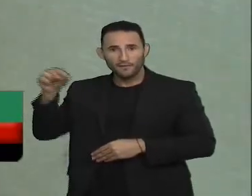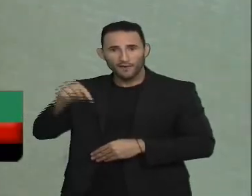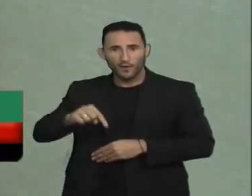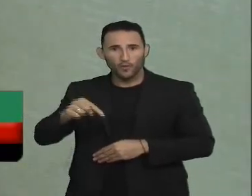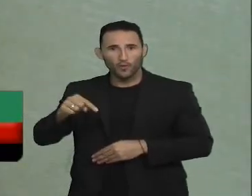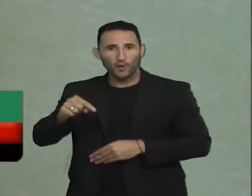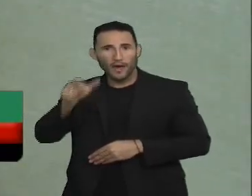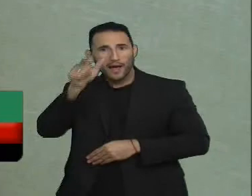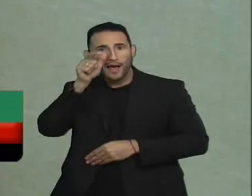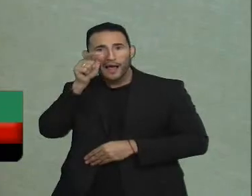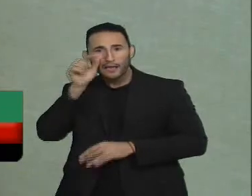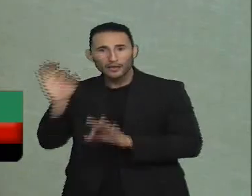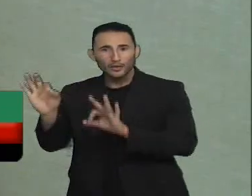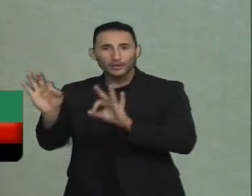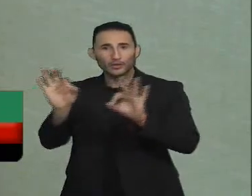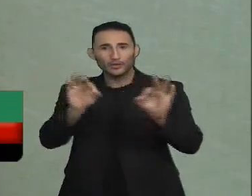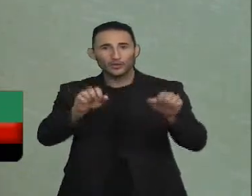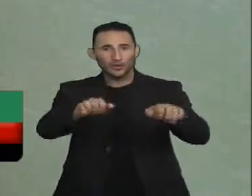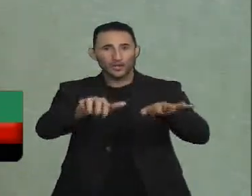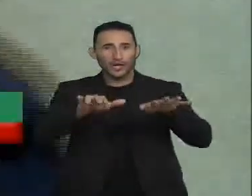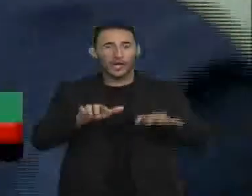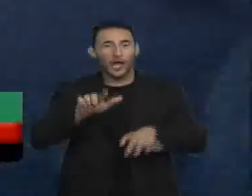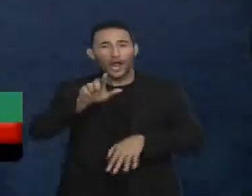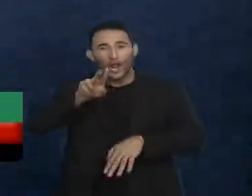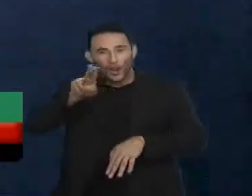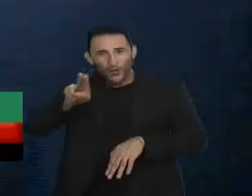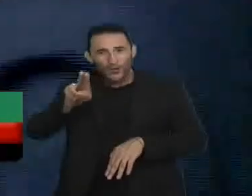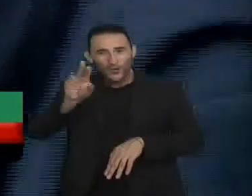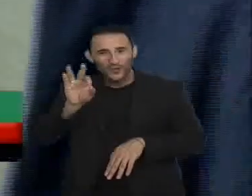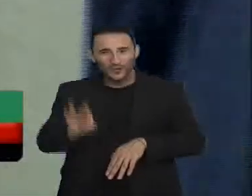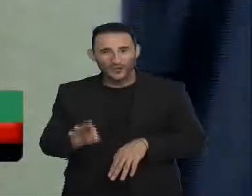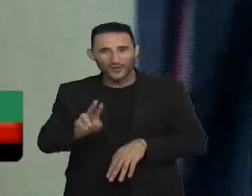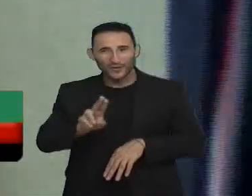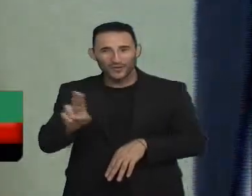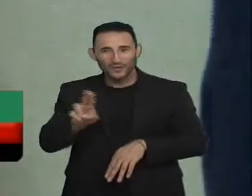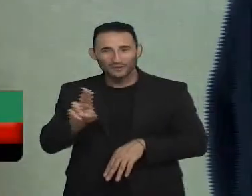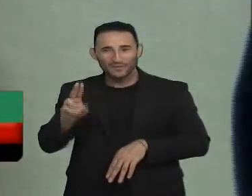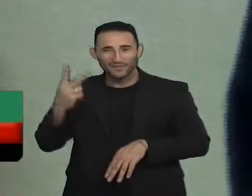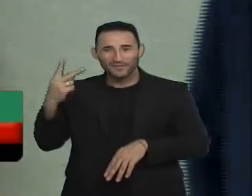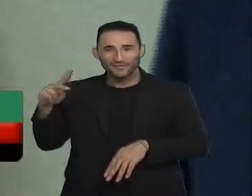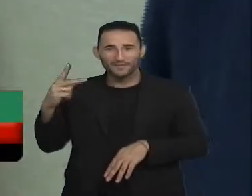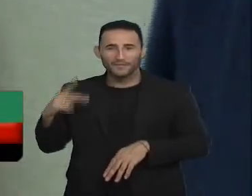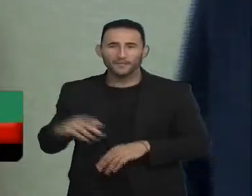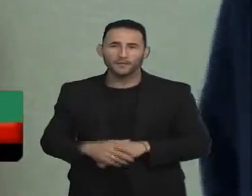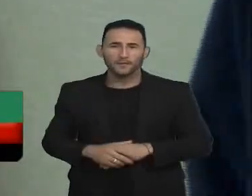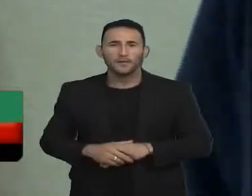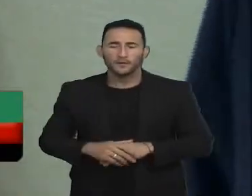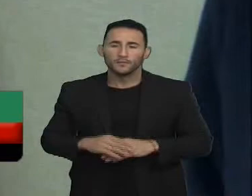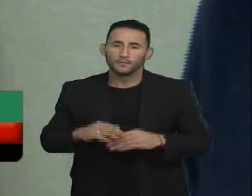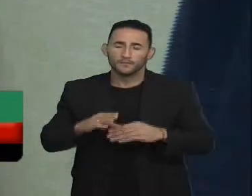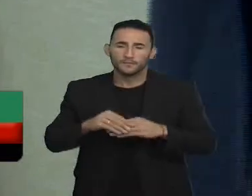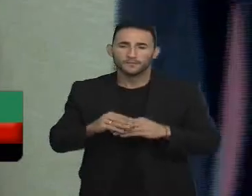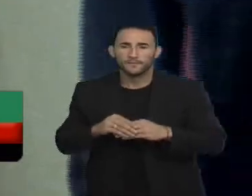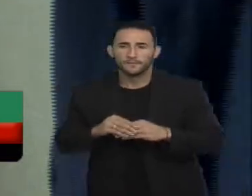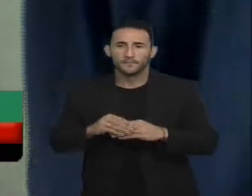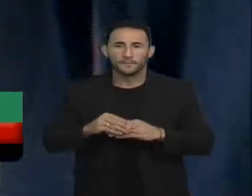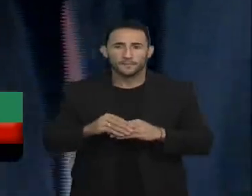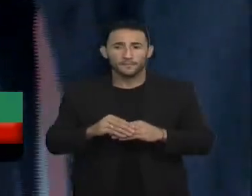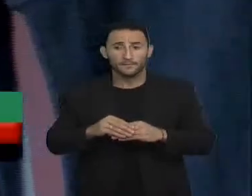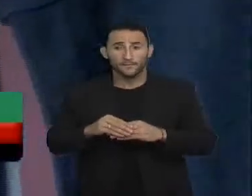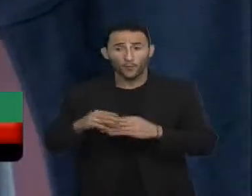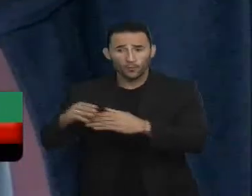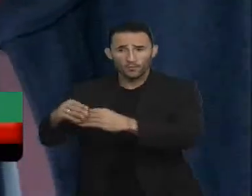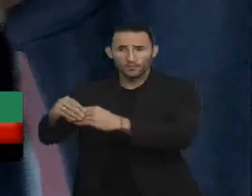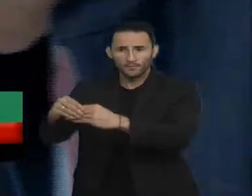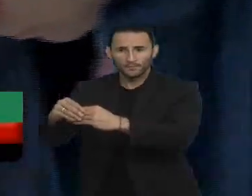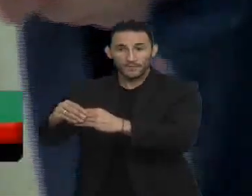assistir conosco, a Lu, que também é Lu, né? A Lu está aqui hoje, cumprimentar. E seja, também,